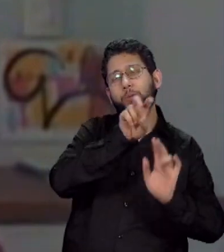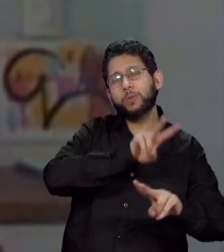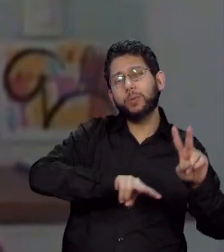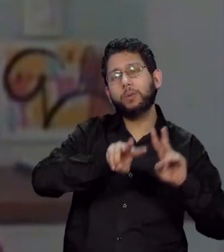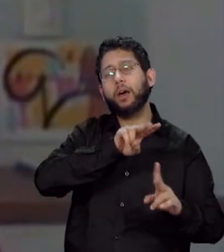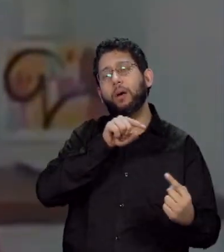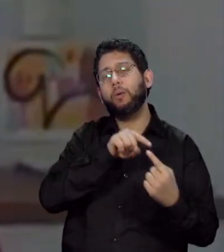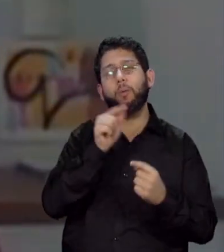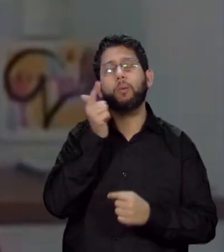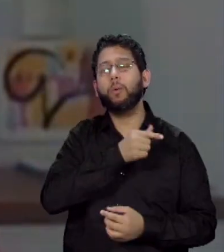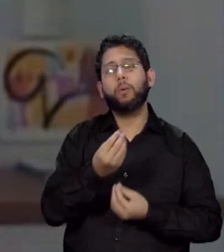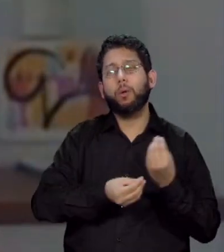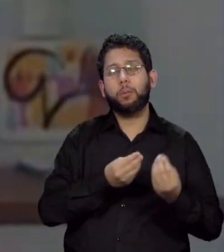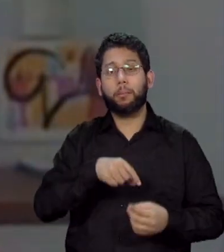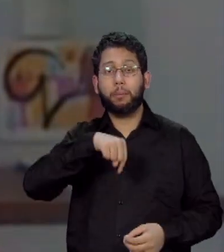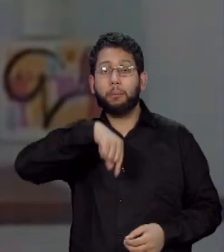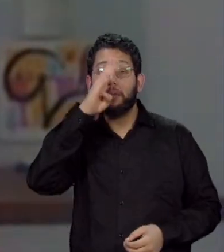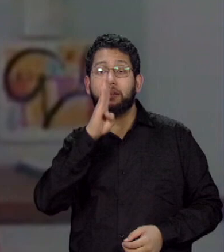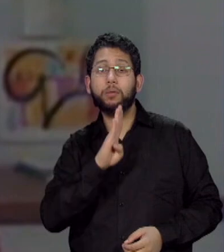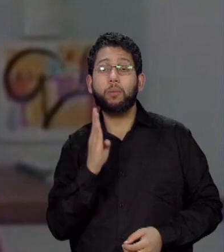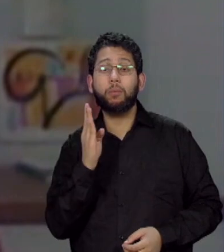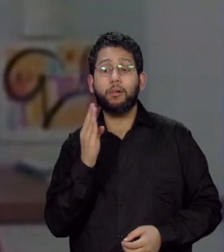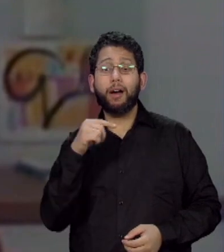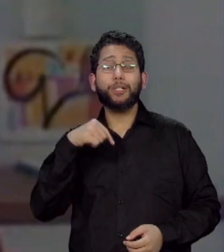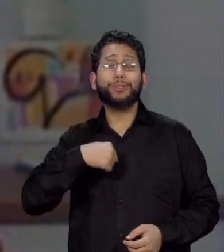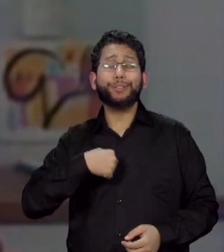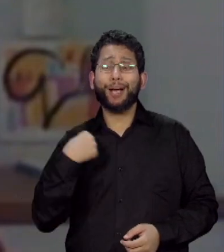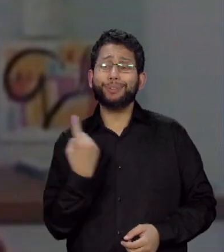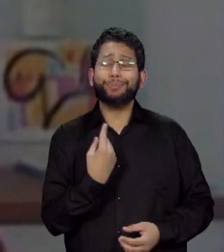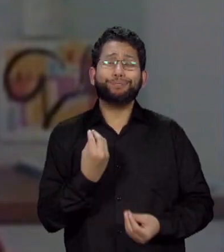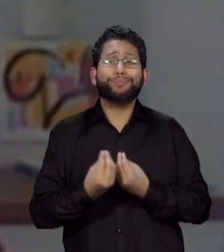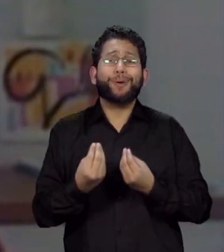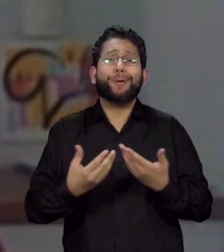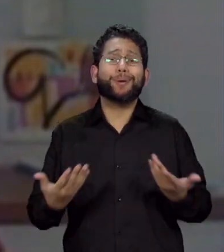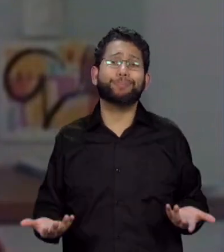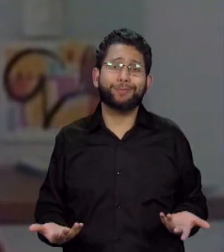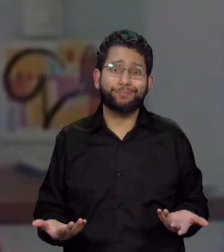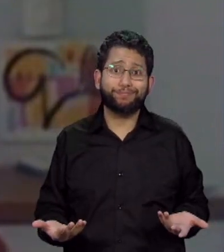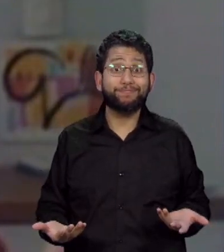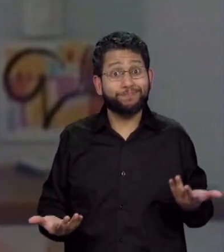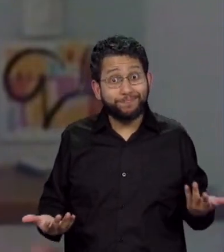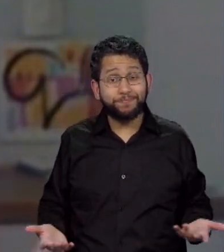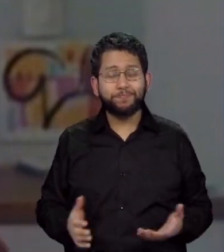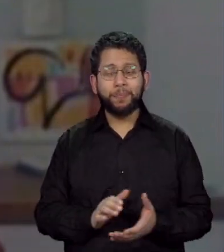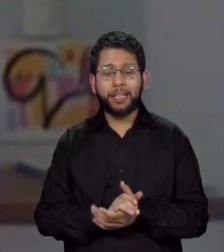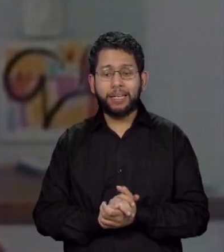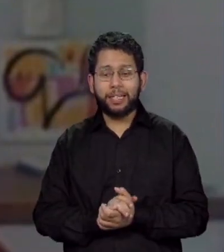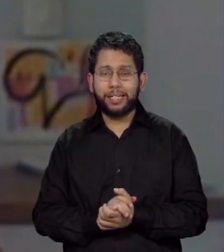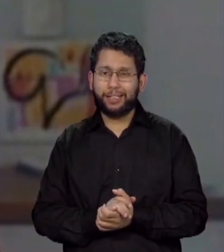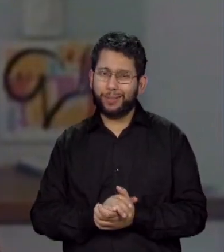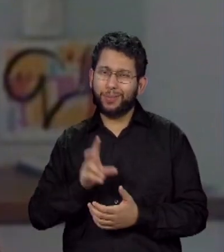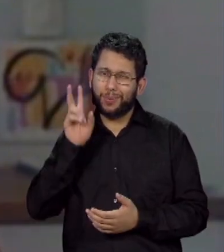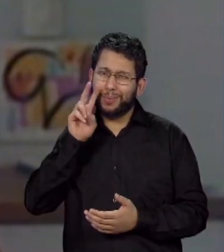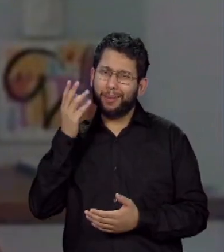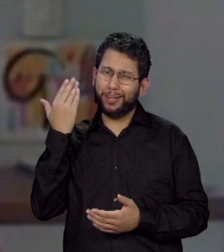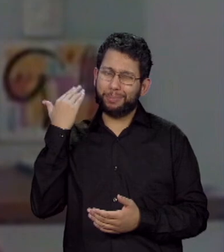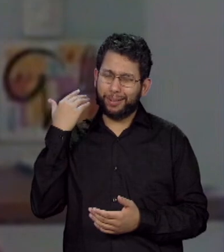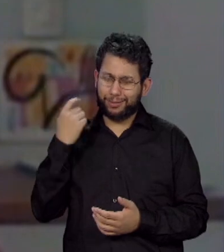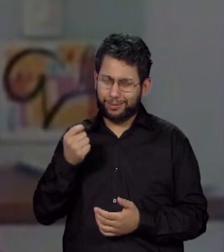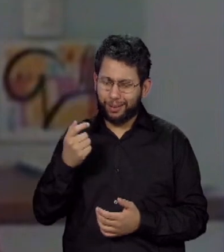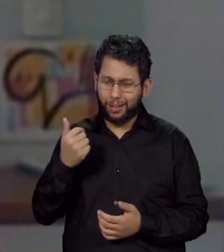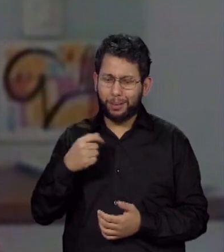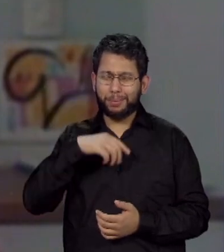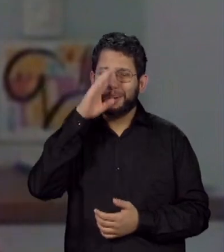situa dentro desse universo, né? O Brasil viveu um momento, para falar de uma história mais recente, né, um